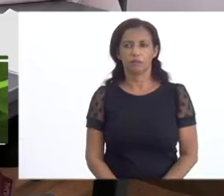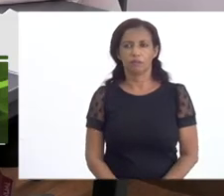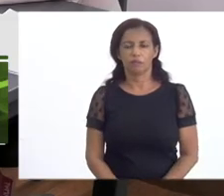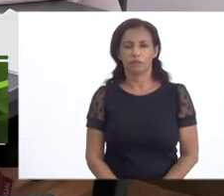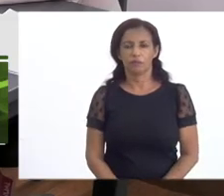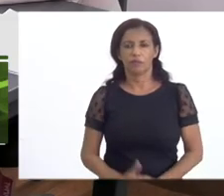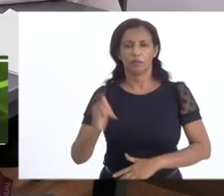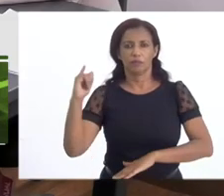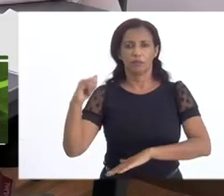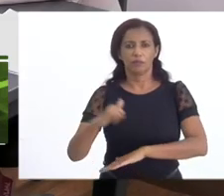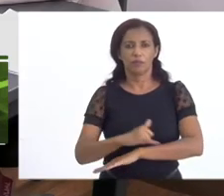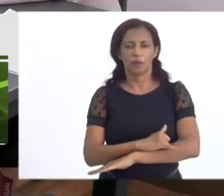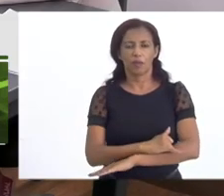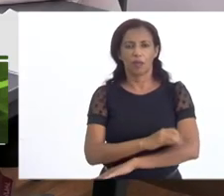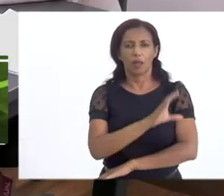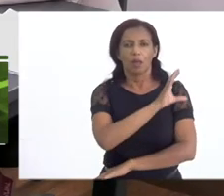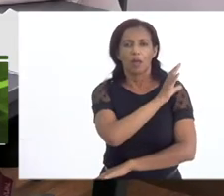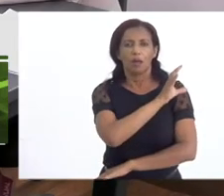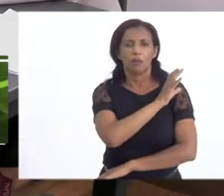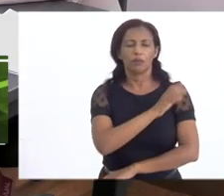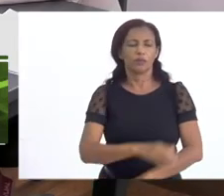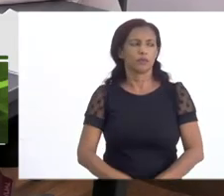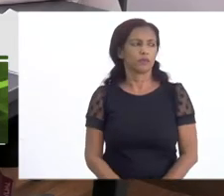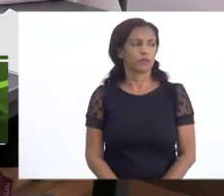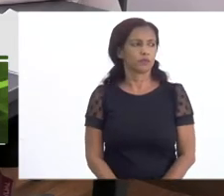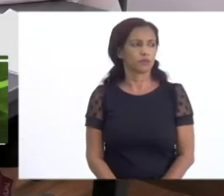o aeroporto de Campos do Goytacazes.